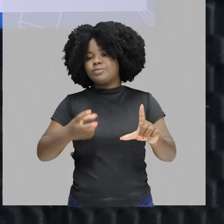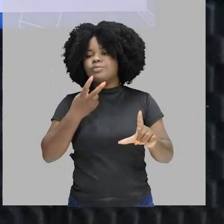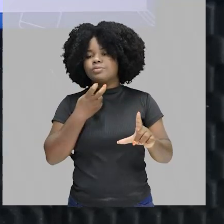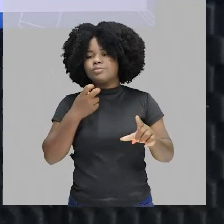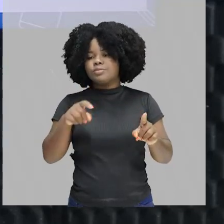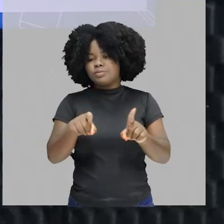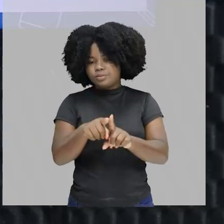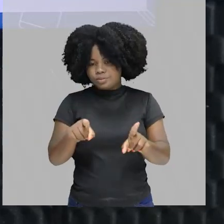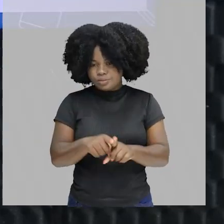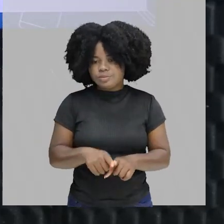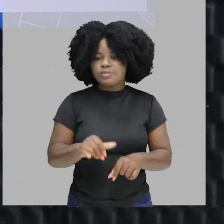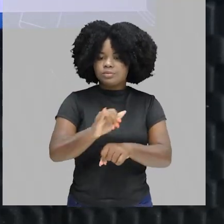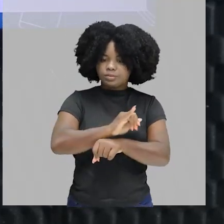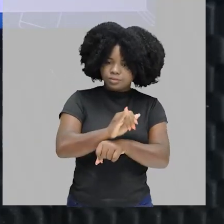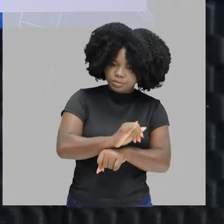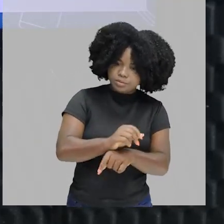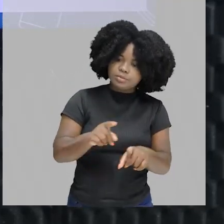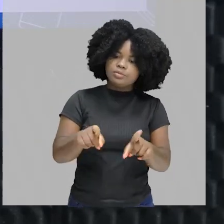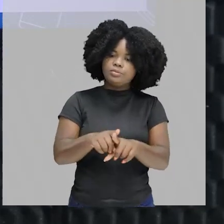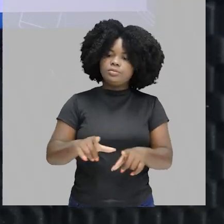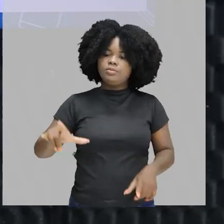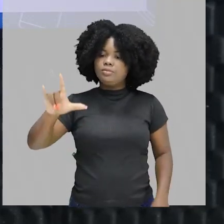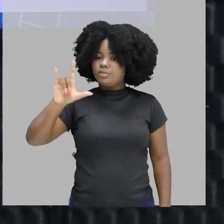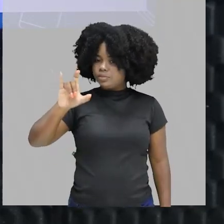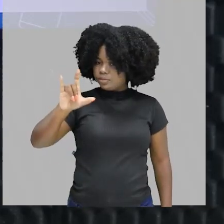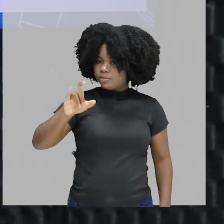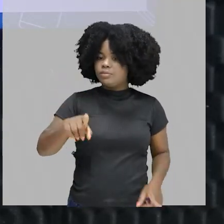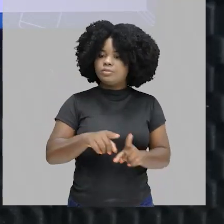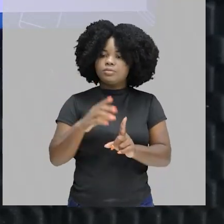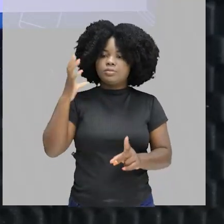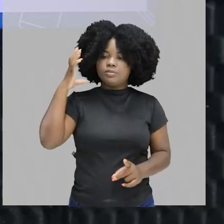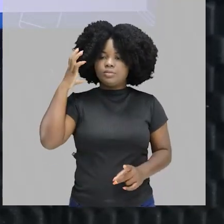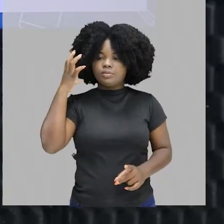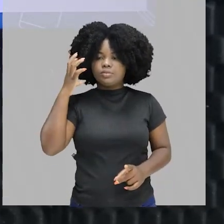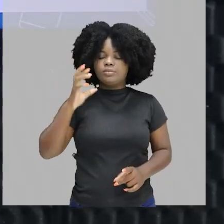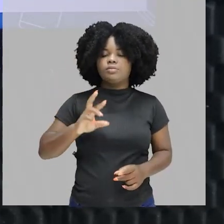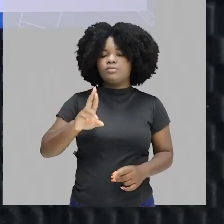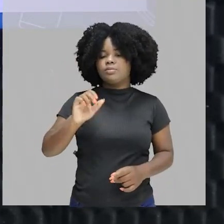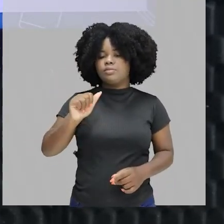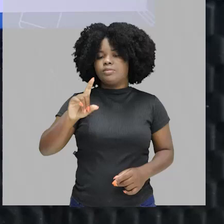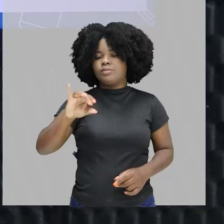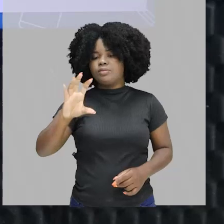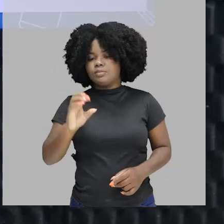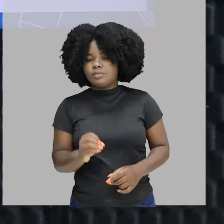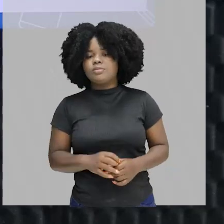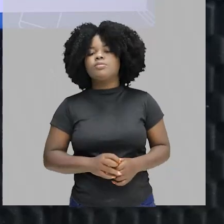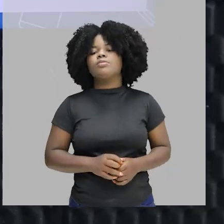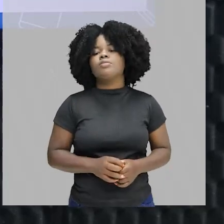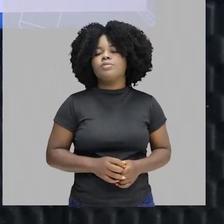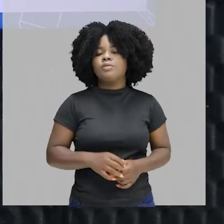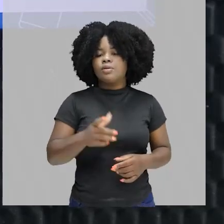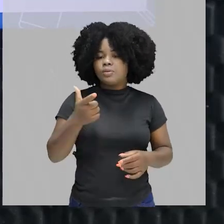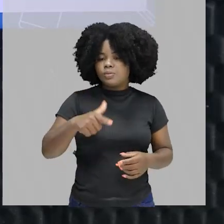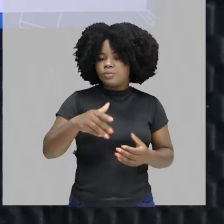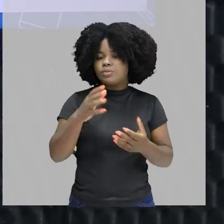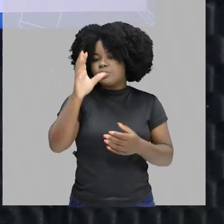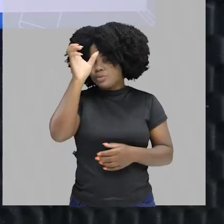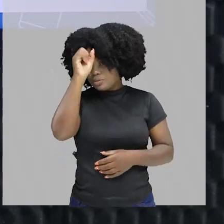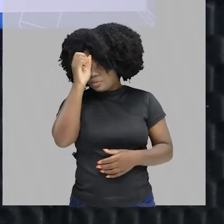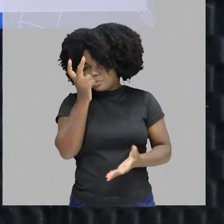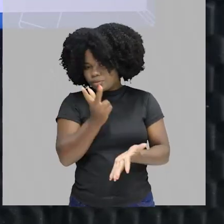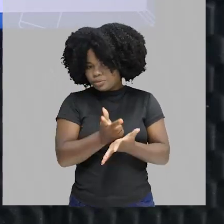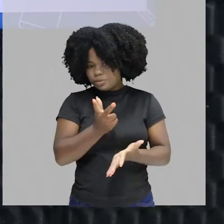Instagram e também tem os nossos podcasts na Rádio Timbira, tá? Então, continue aprendendo sempre, beleza? Então, para a